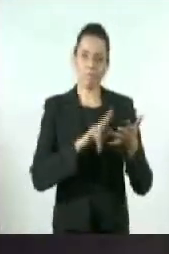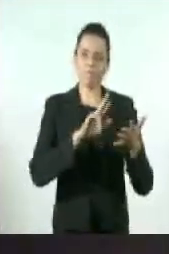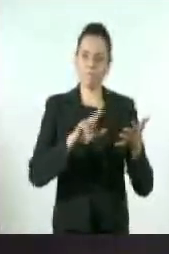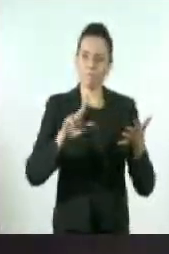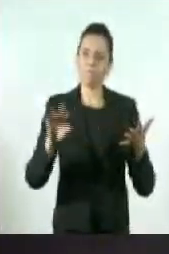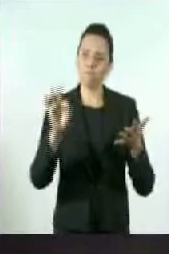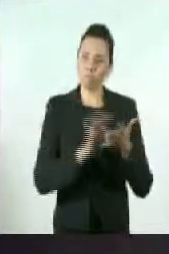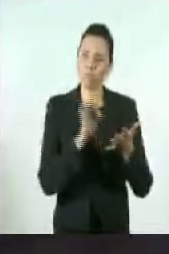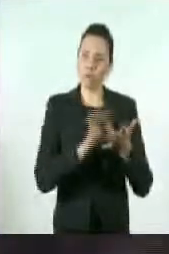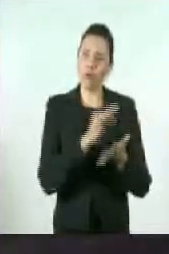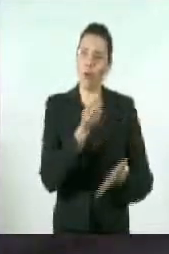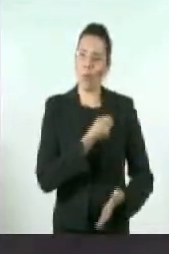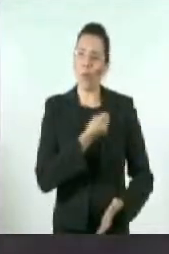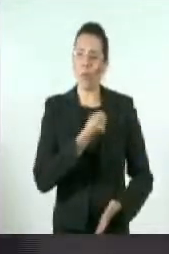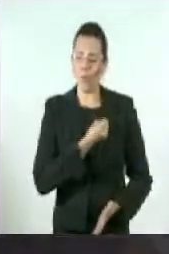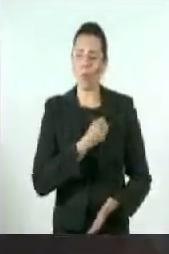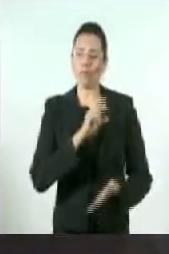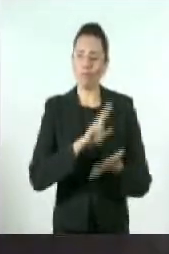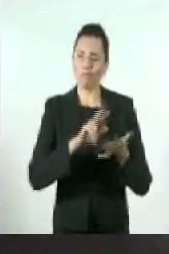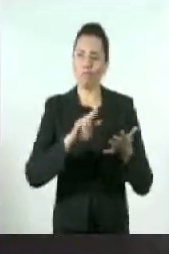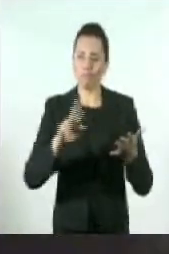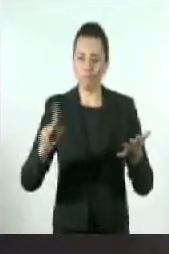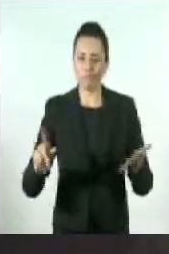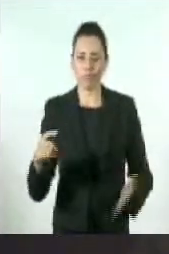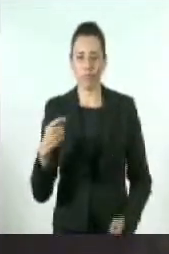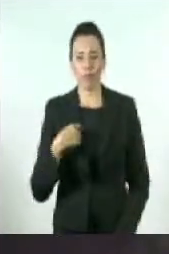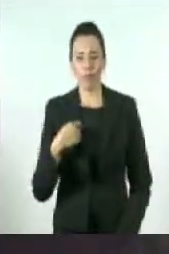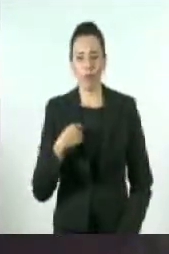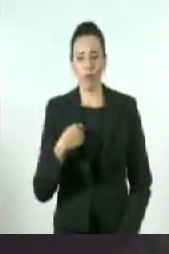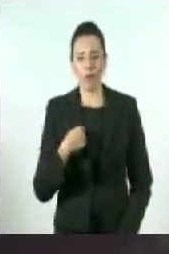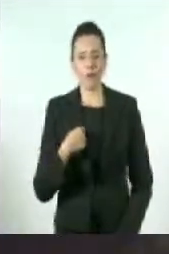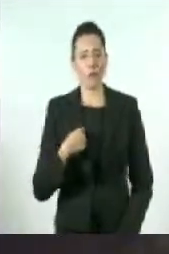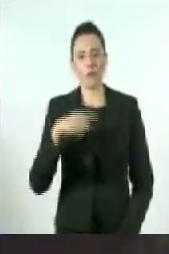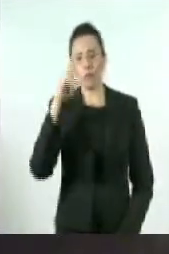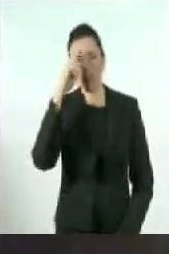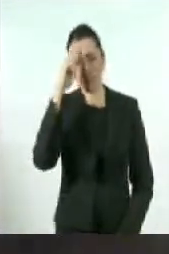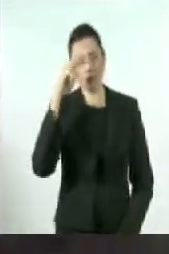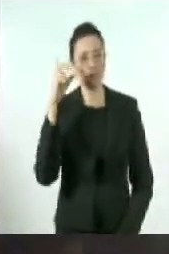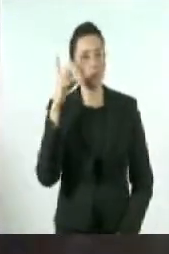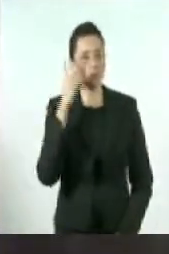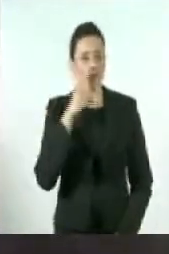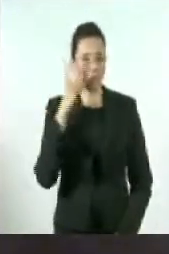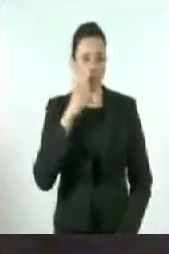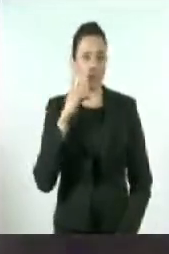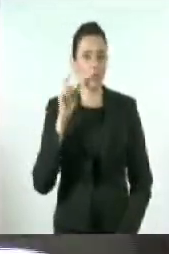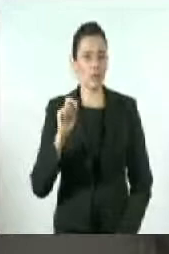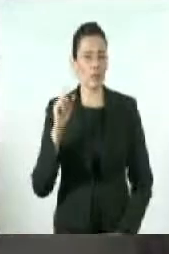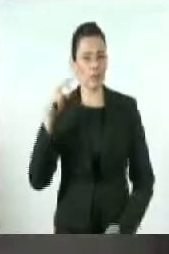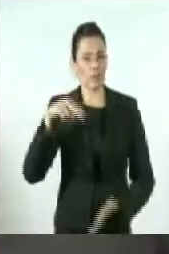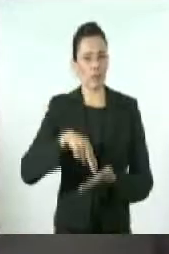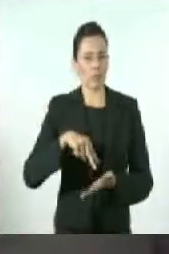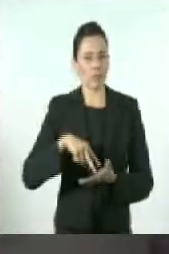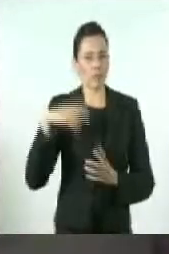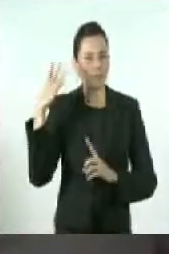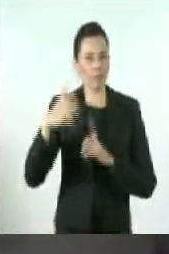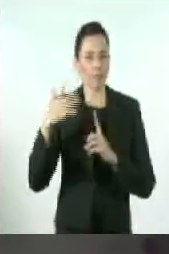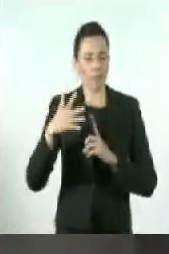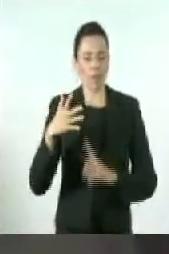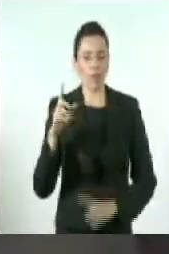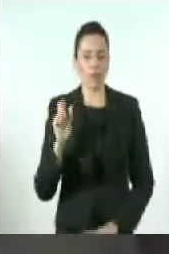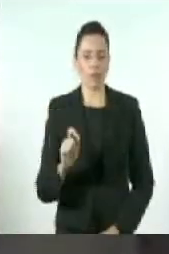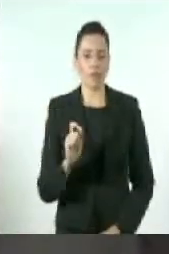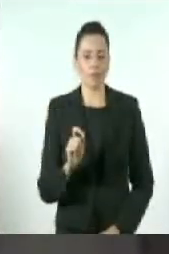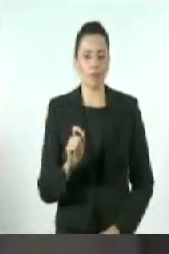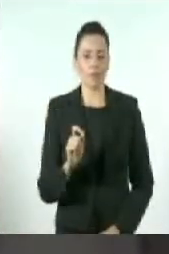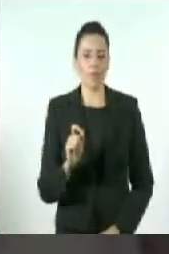DETRAN, um questionamento por parte, não lembro quem foi o deputado realmente, porque já faz um tempo. Por que que essas empresas não